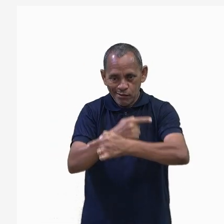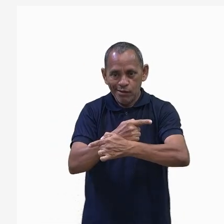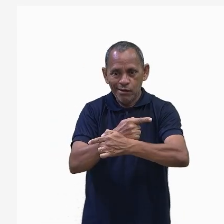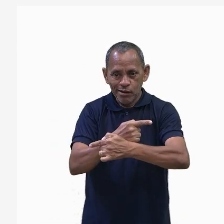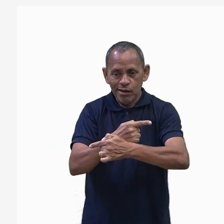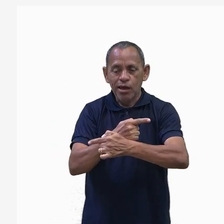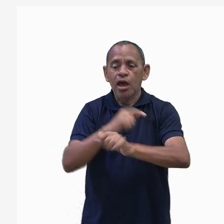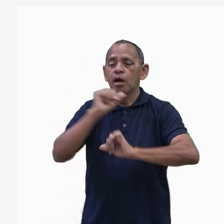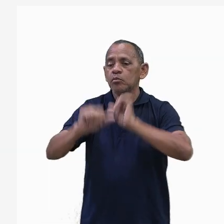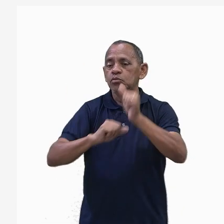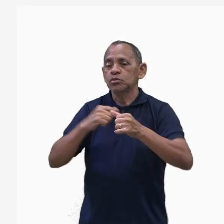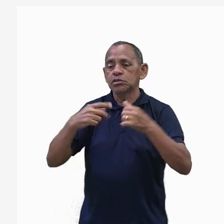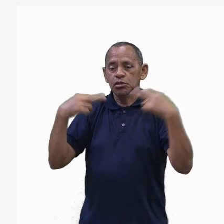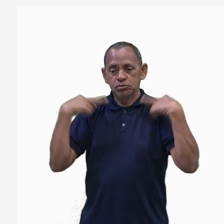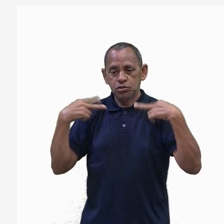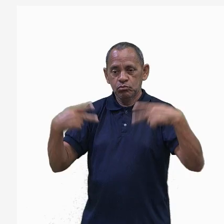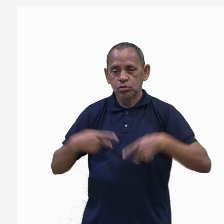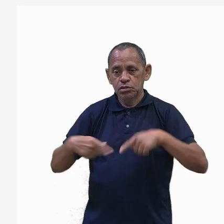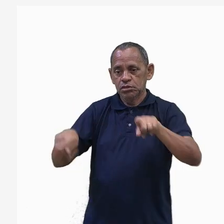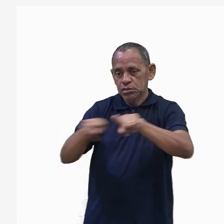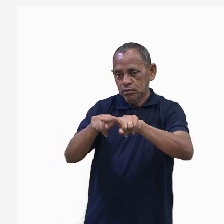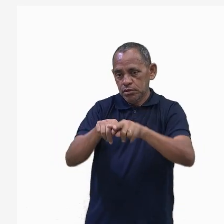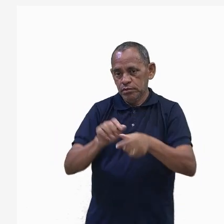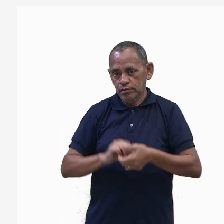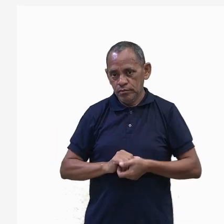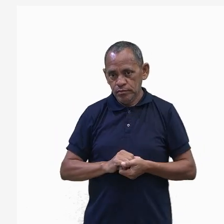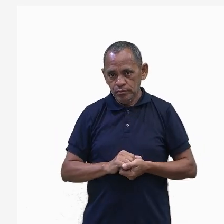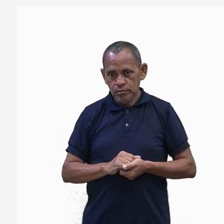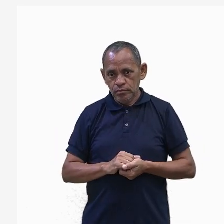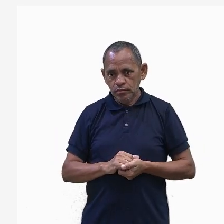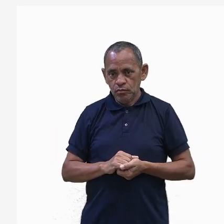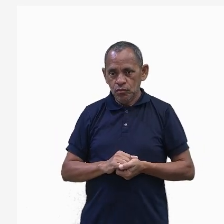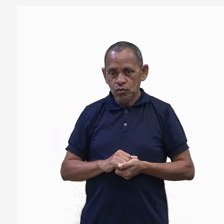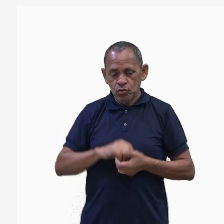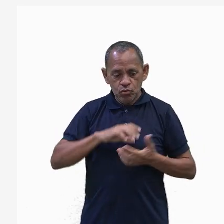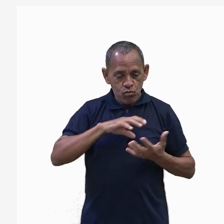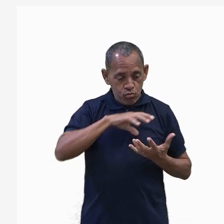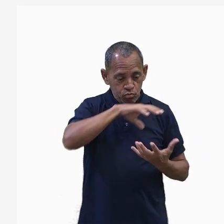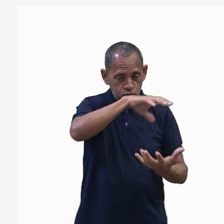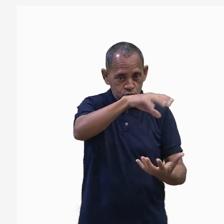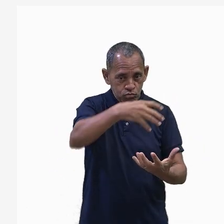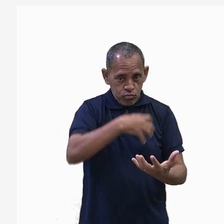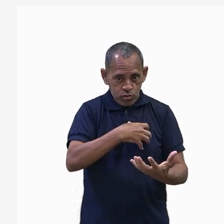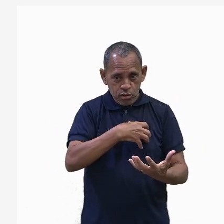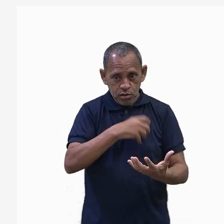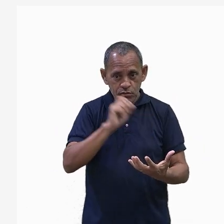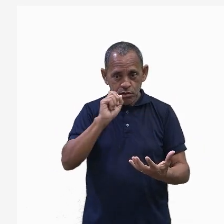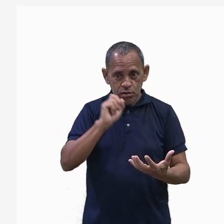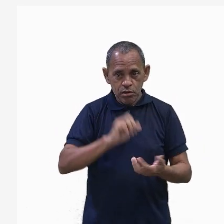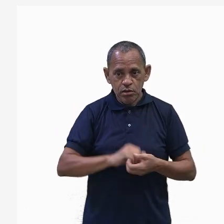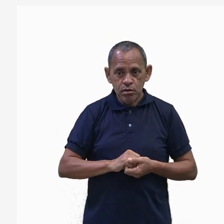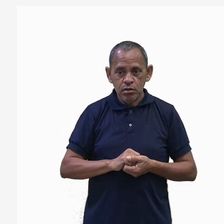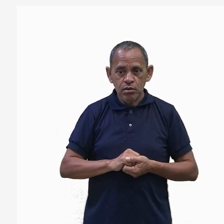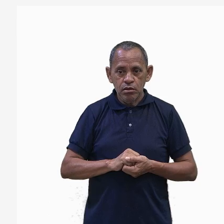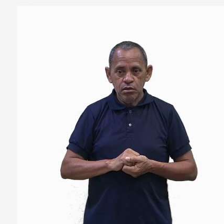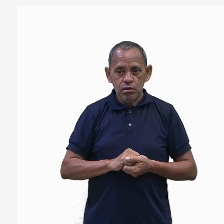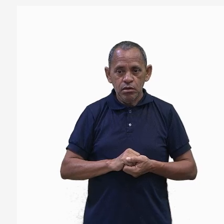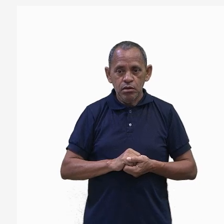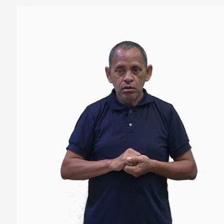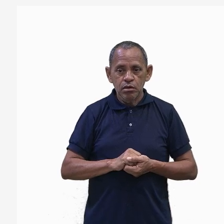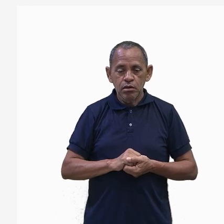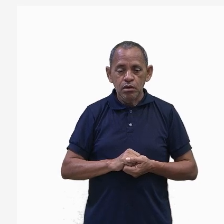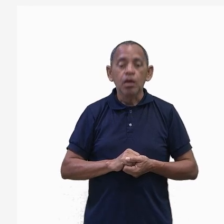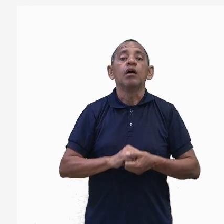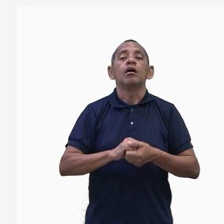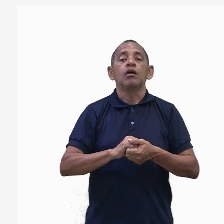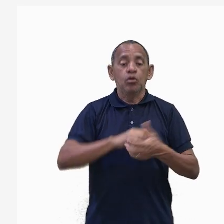ser. Vamos entender mais claro isso daí? É assim, olha, o mundo sensível é o mundo do devir, da mudança,